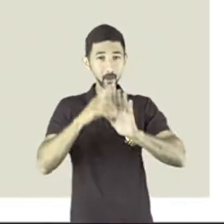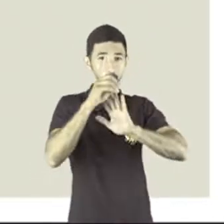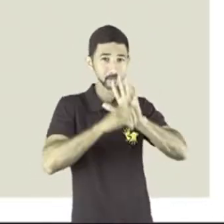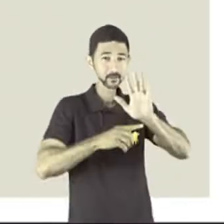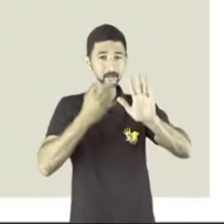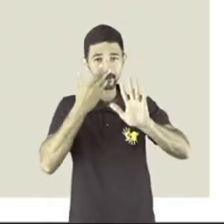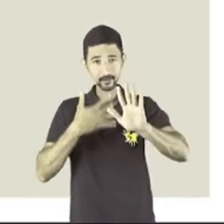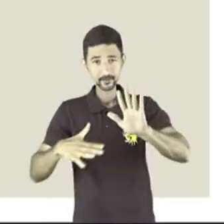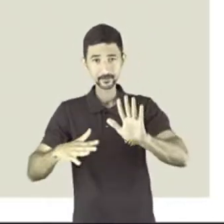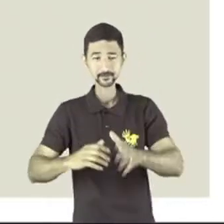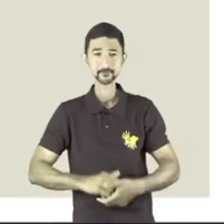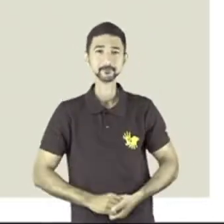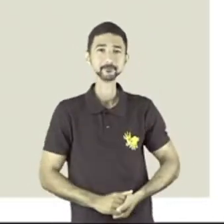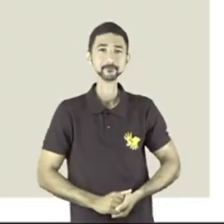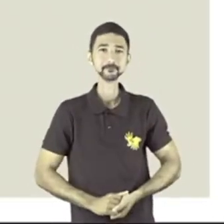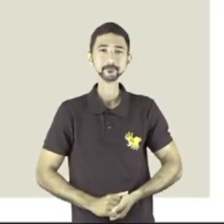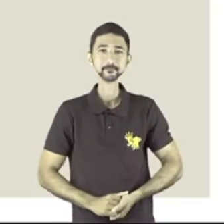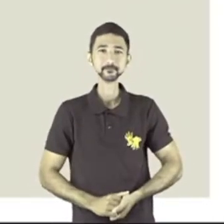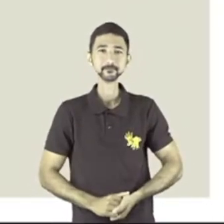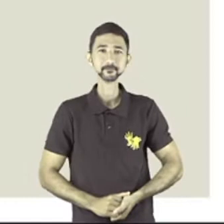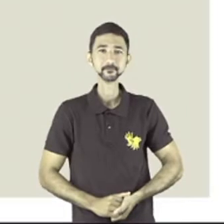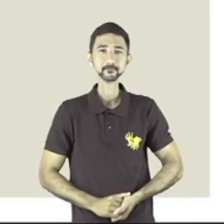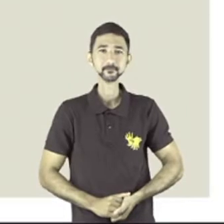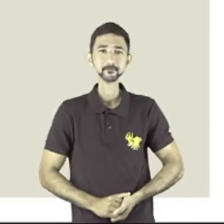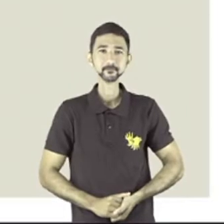das Crianças.